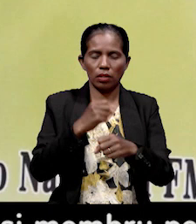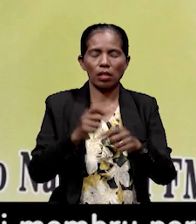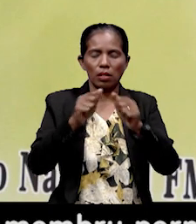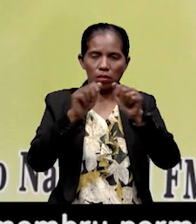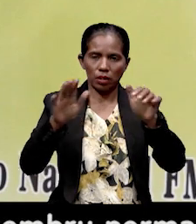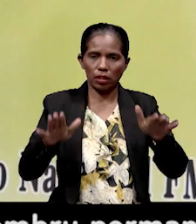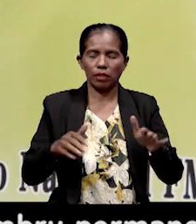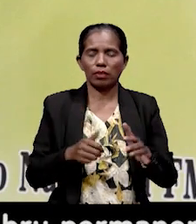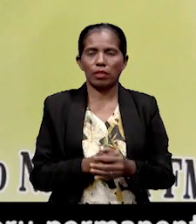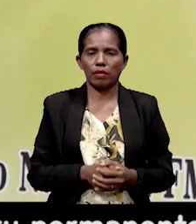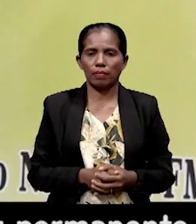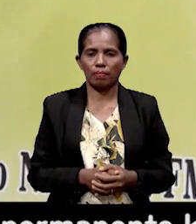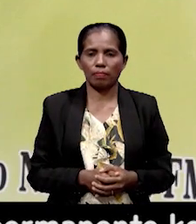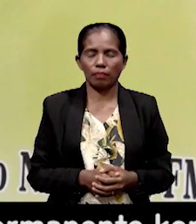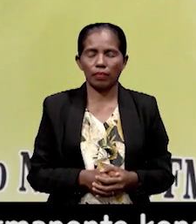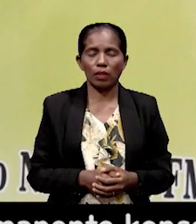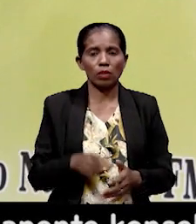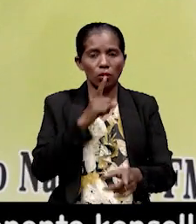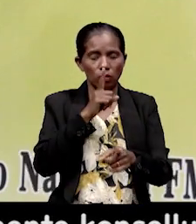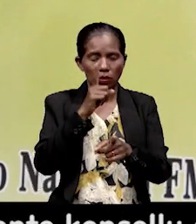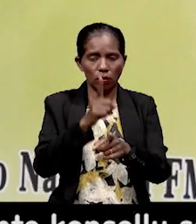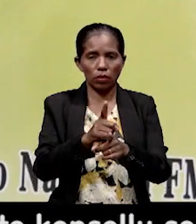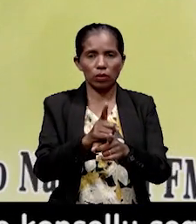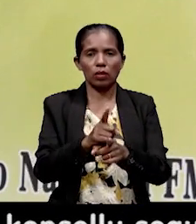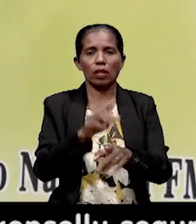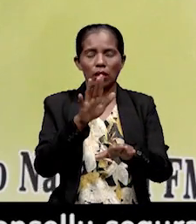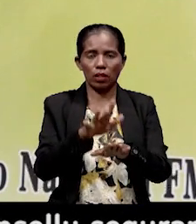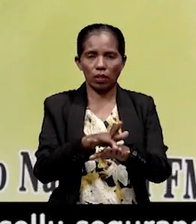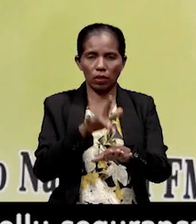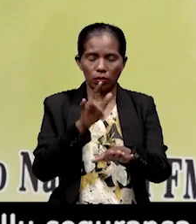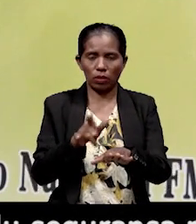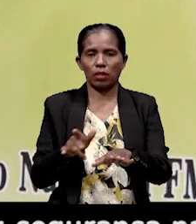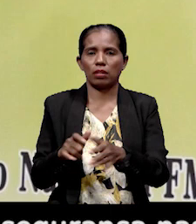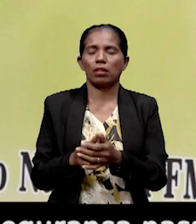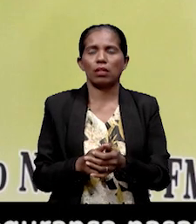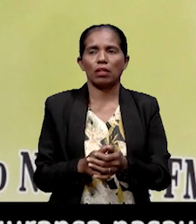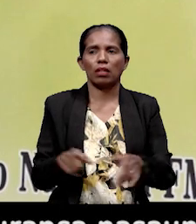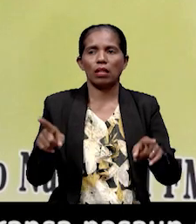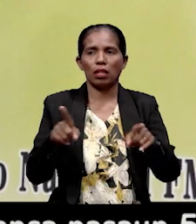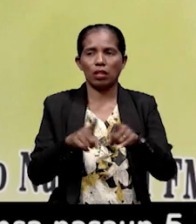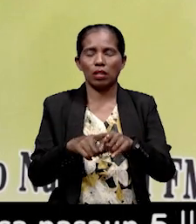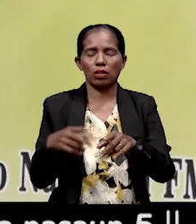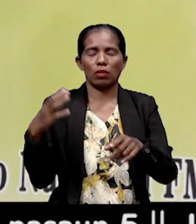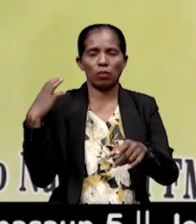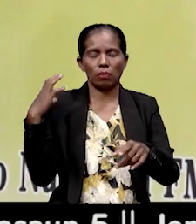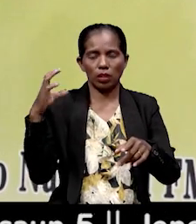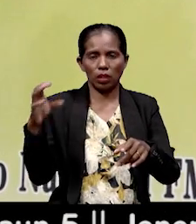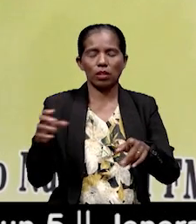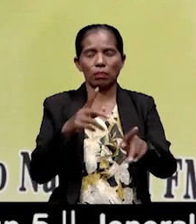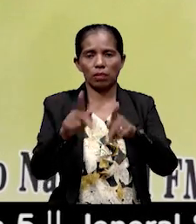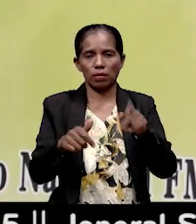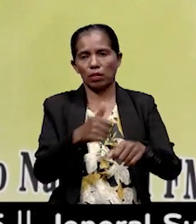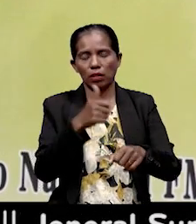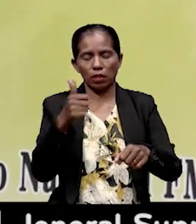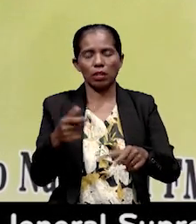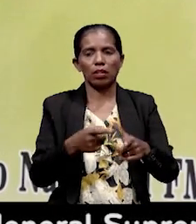administrativa. Lolos, quando daí vai nessa competência, comissão se recebe,